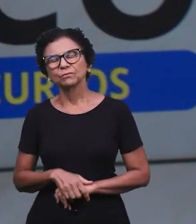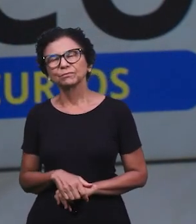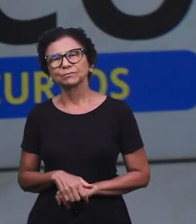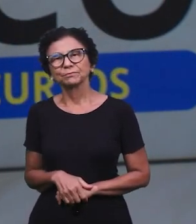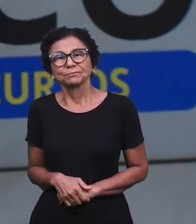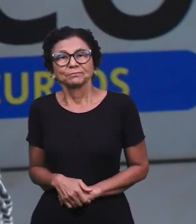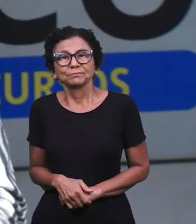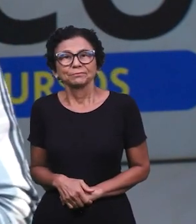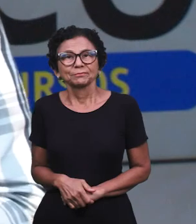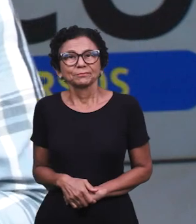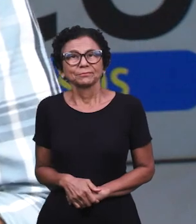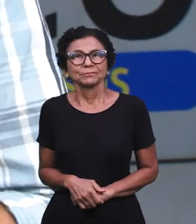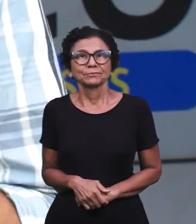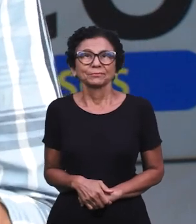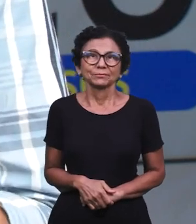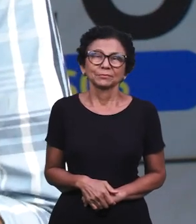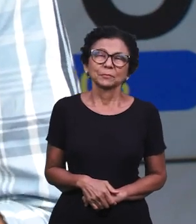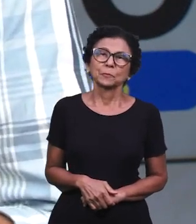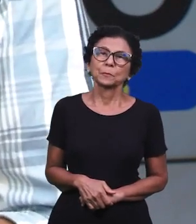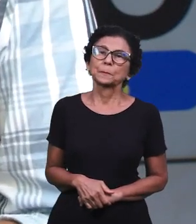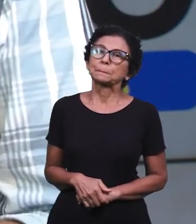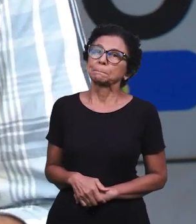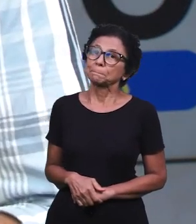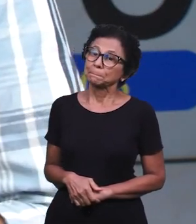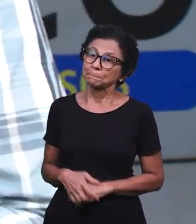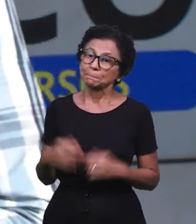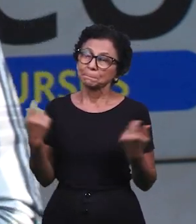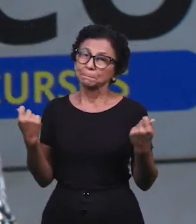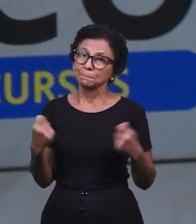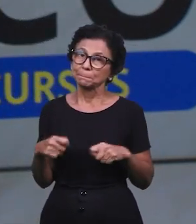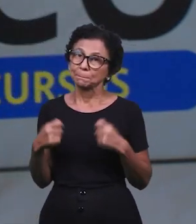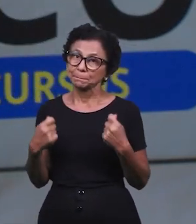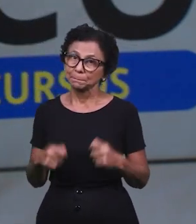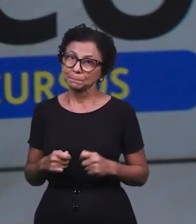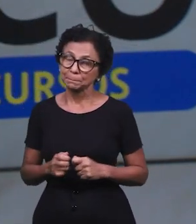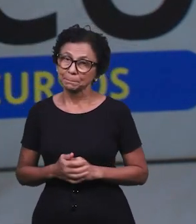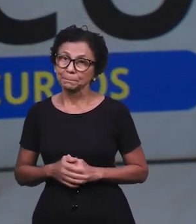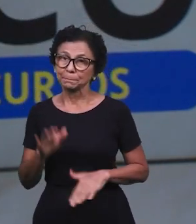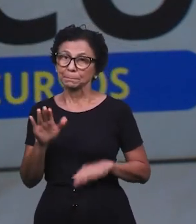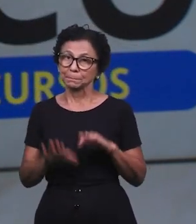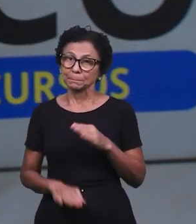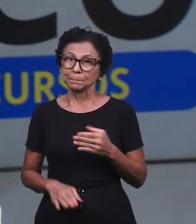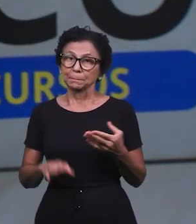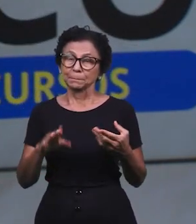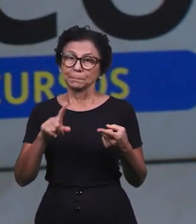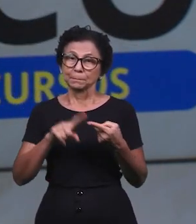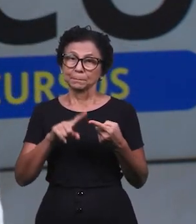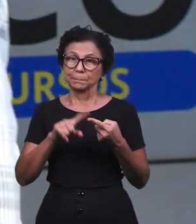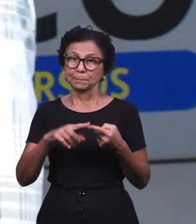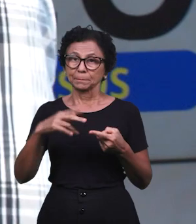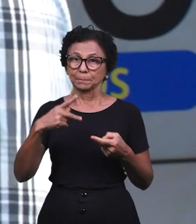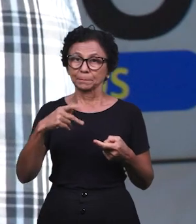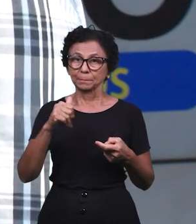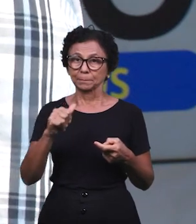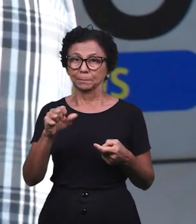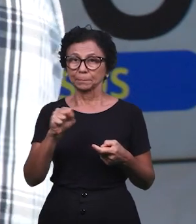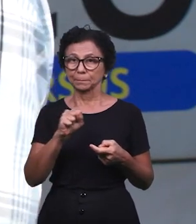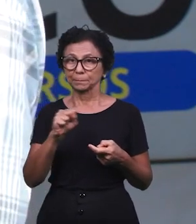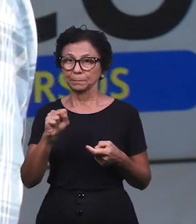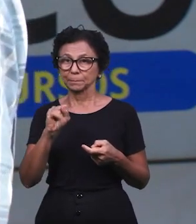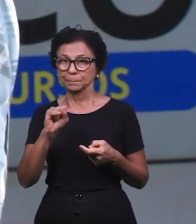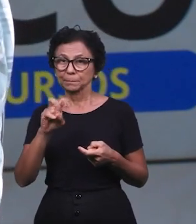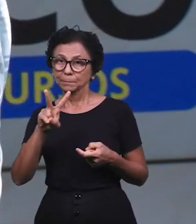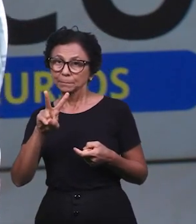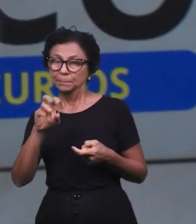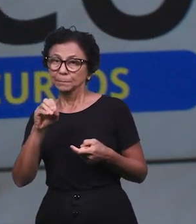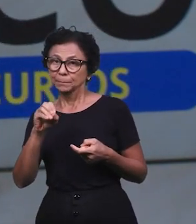Então, a gente vai ver, a gente já está comentando que você precisa do estudo passivo em determinado momento. Porque você vai ter que ler, você vai